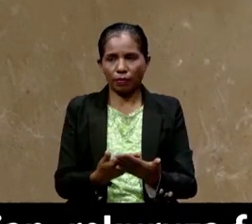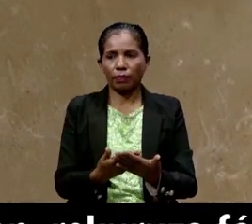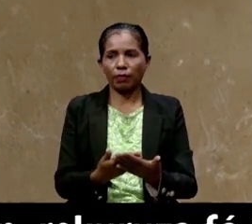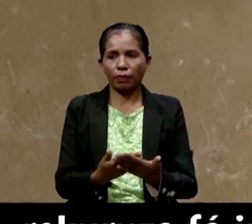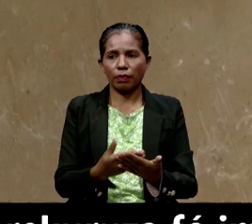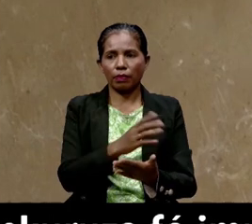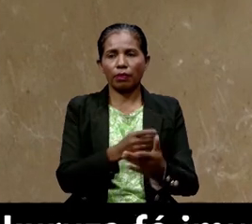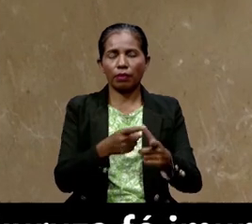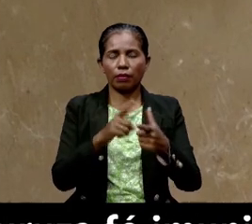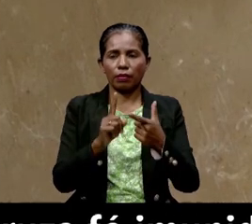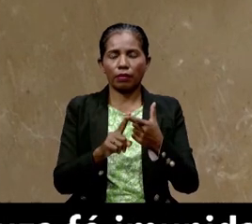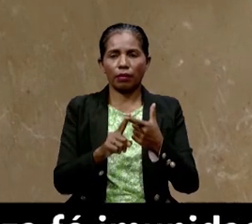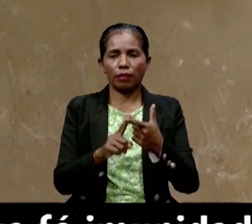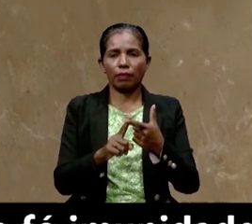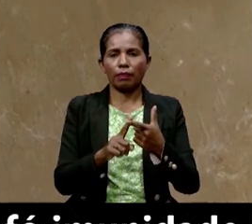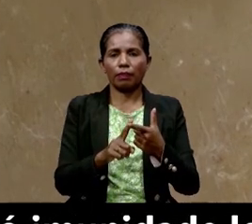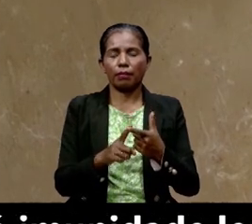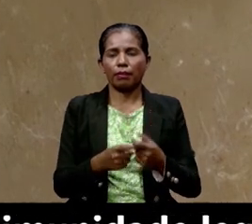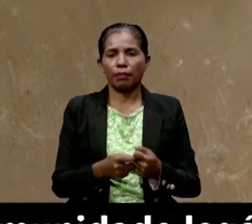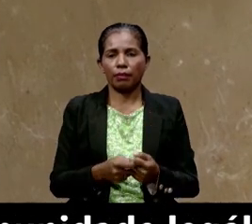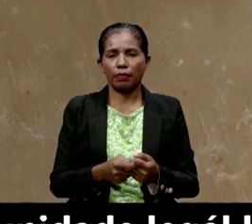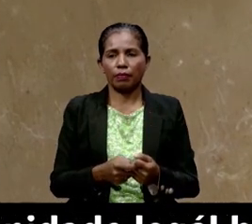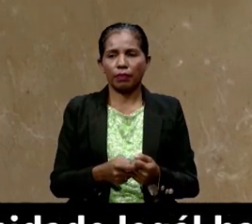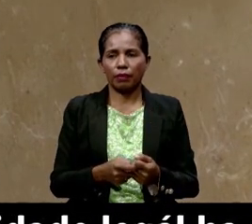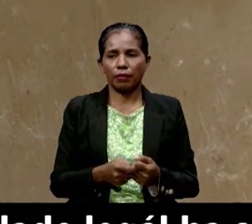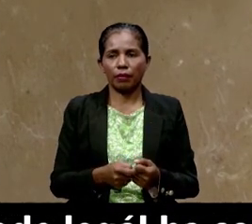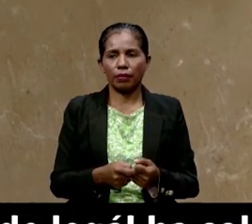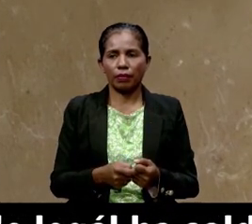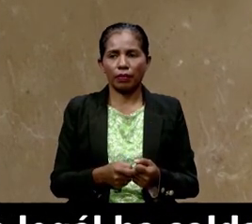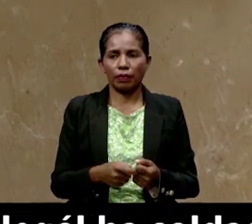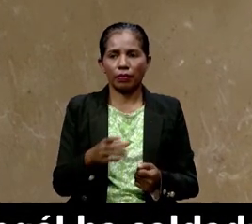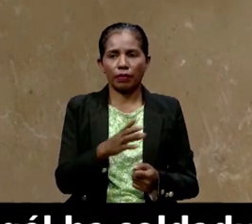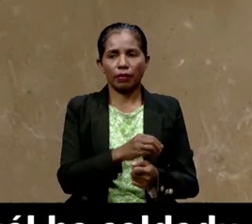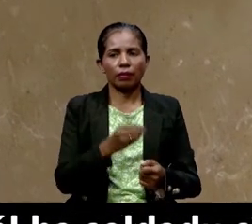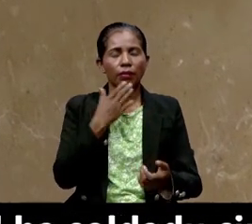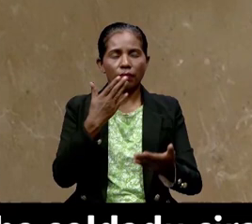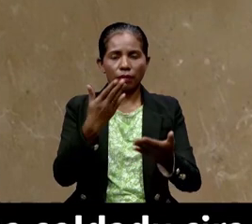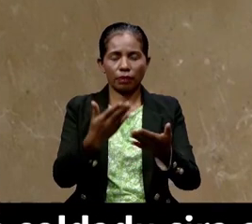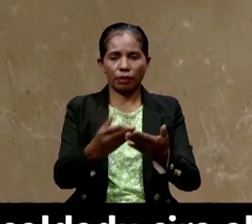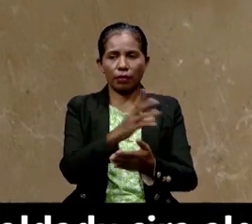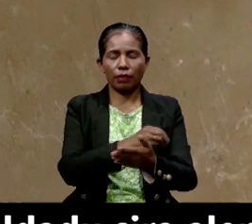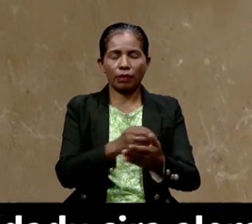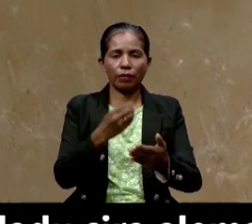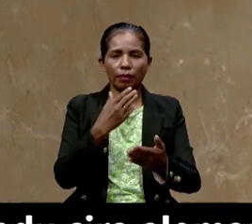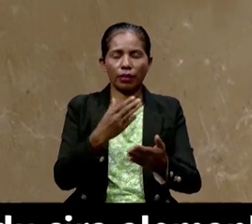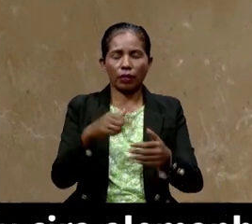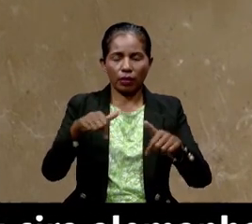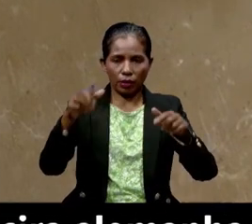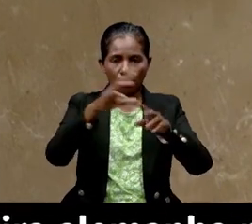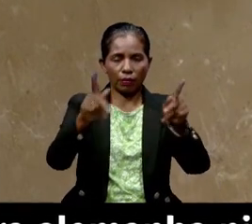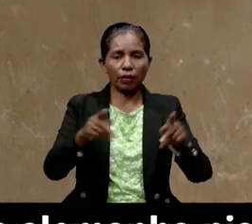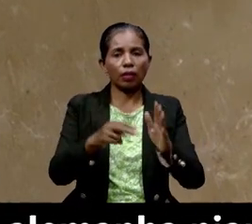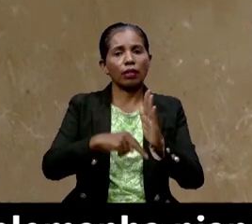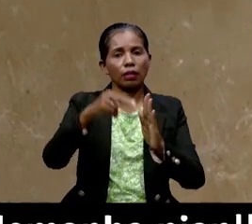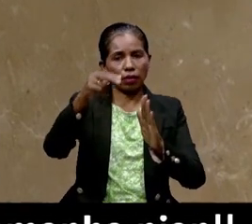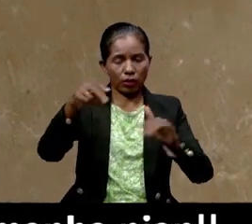defensores intransigentes dos direitos humanos, que foi desde sempre o seu principal compromisso pela libertação do